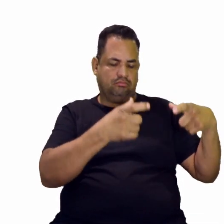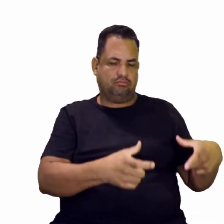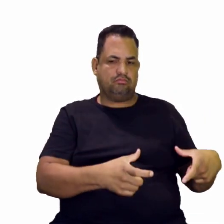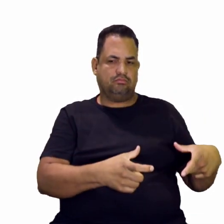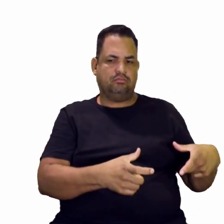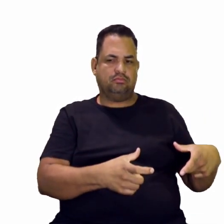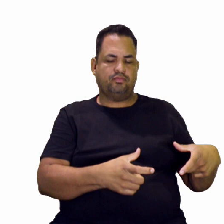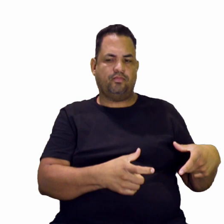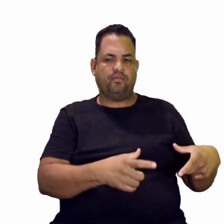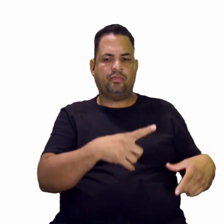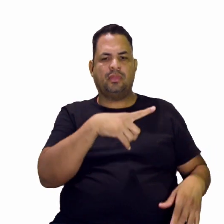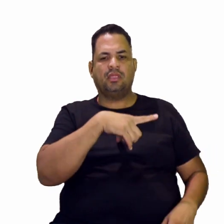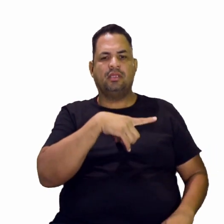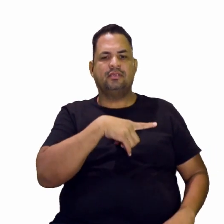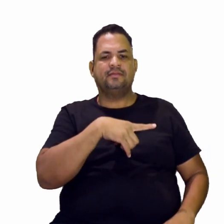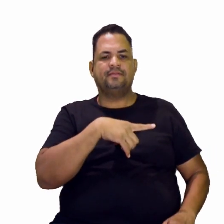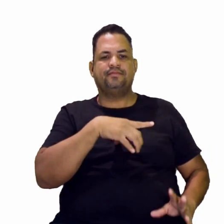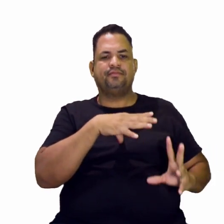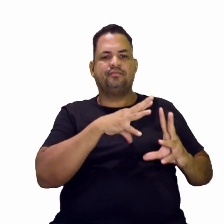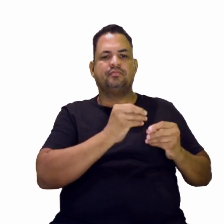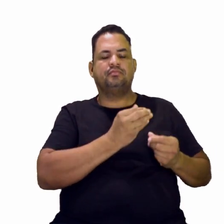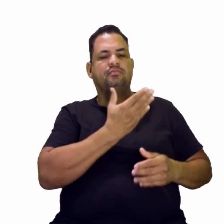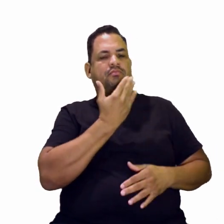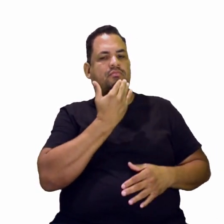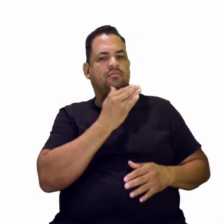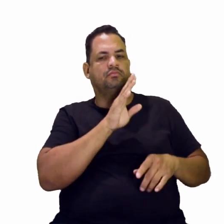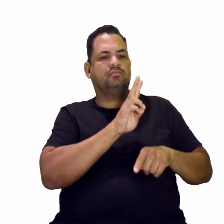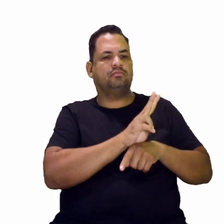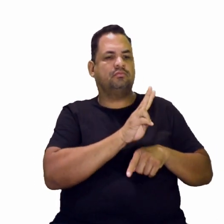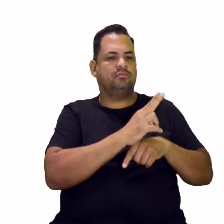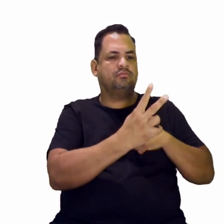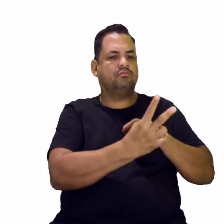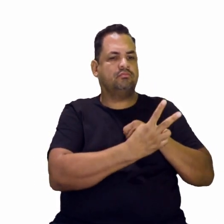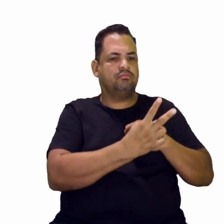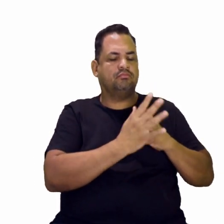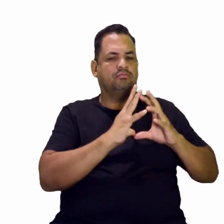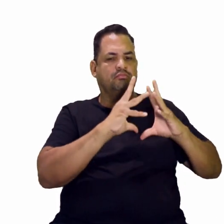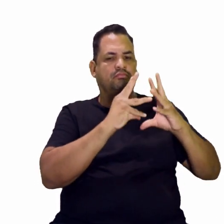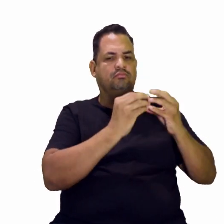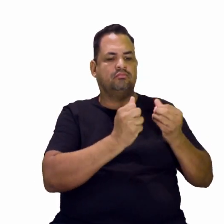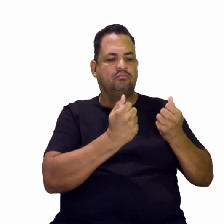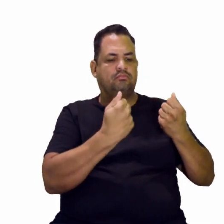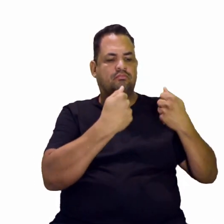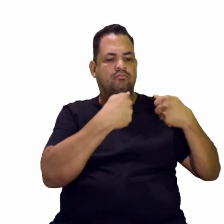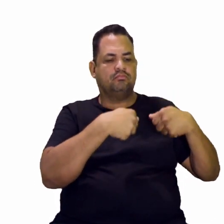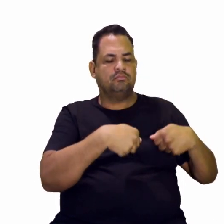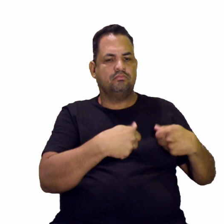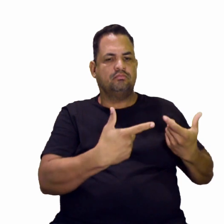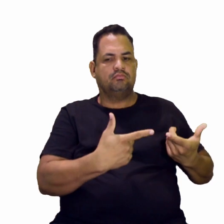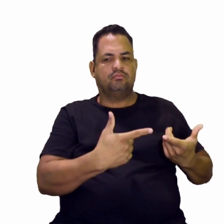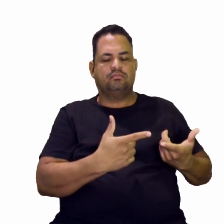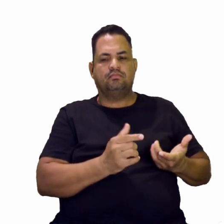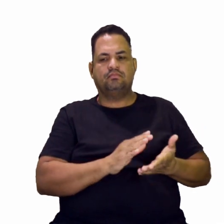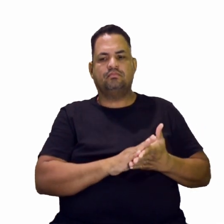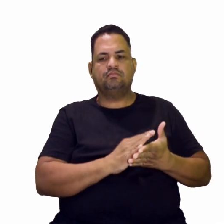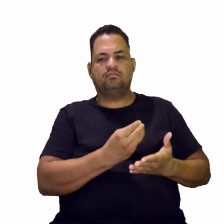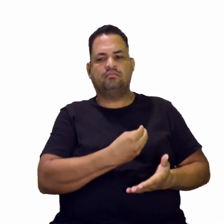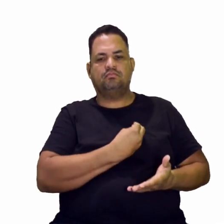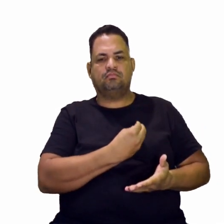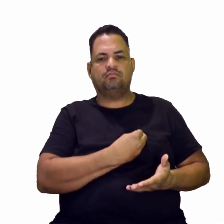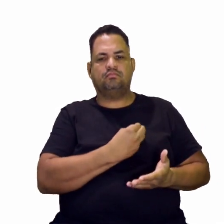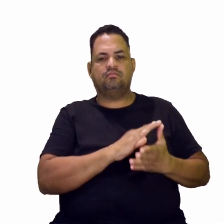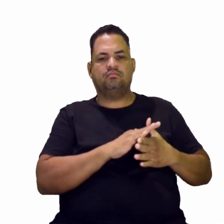local tem alimento, abrigo, proteção, tudo que possa proporcionar uma